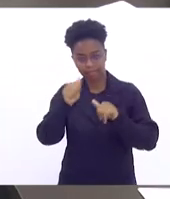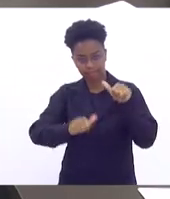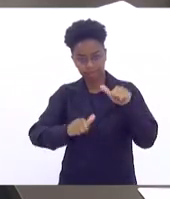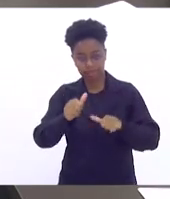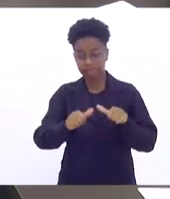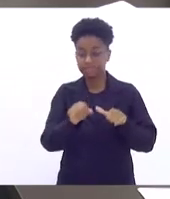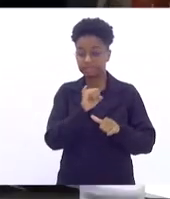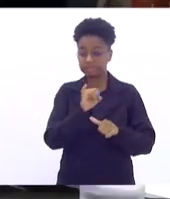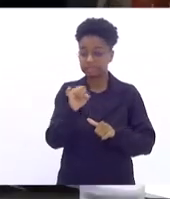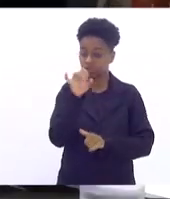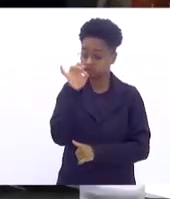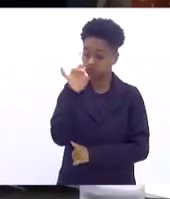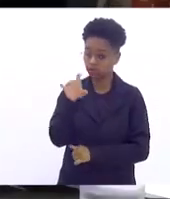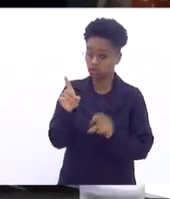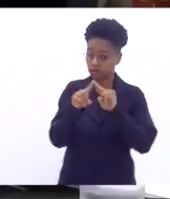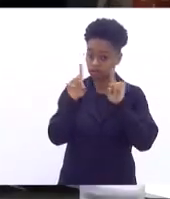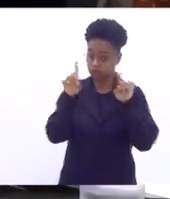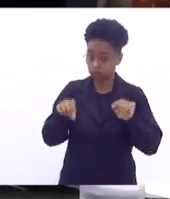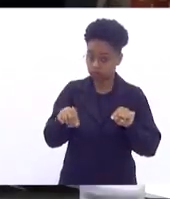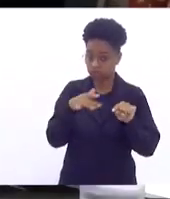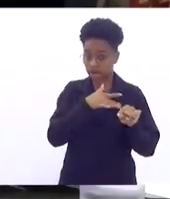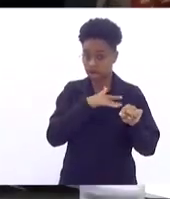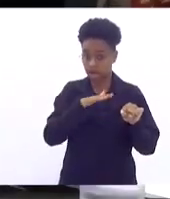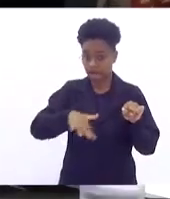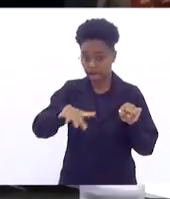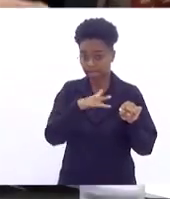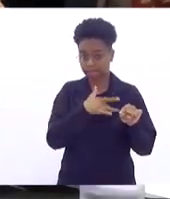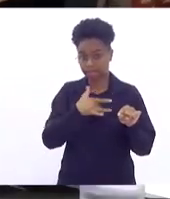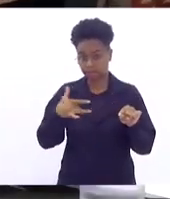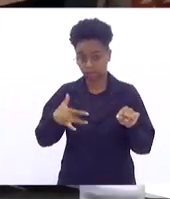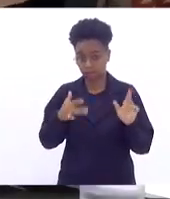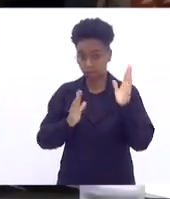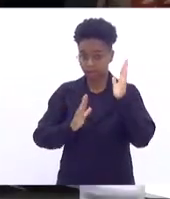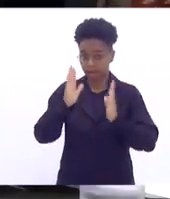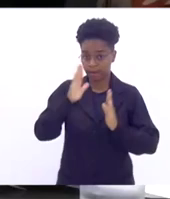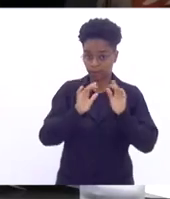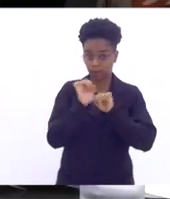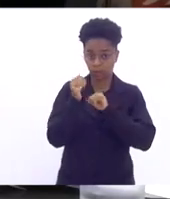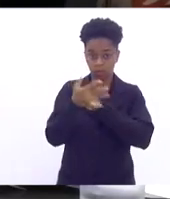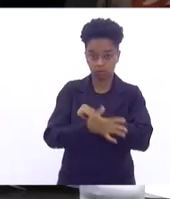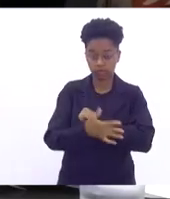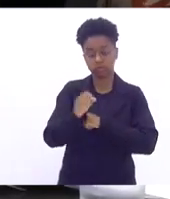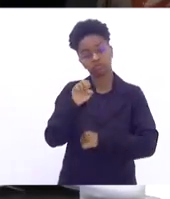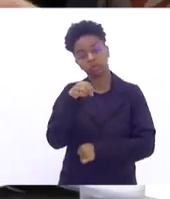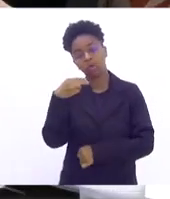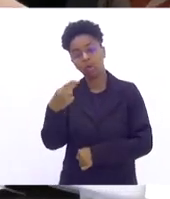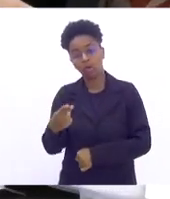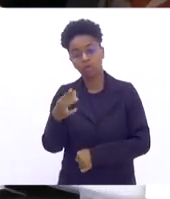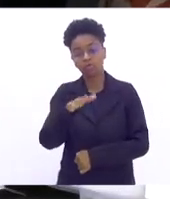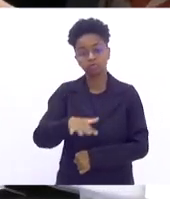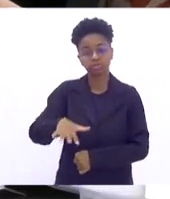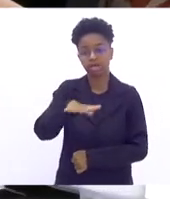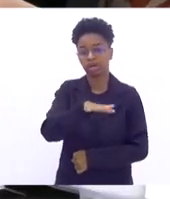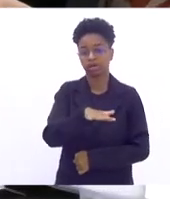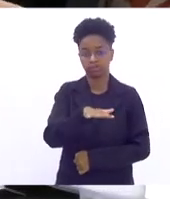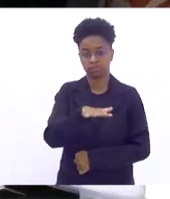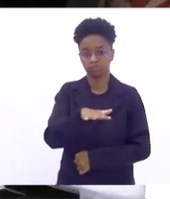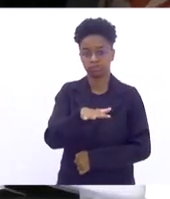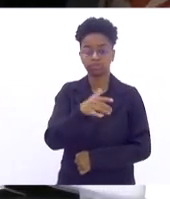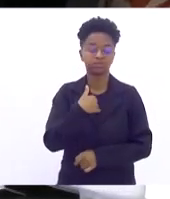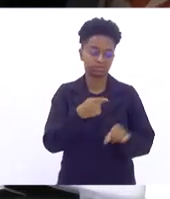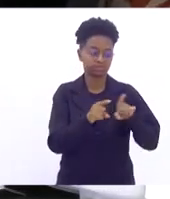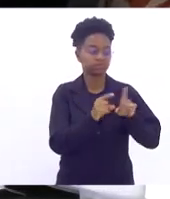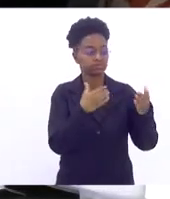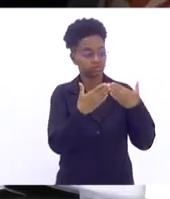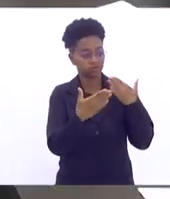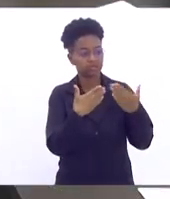se é só para os servidores da saúde no período da covid ou É genérico eu Até conversei